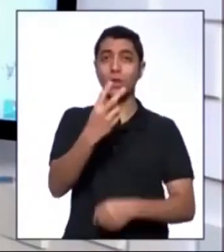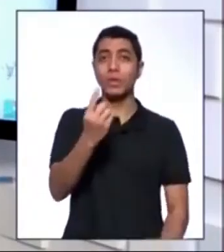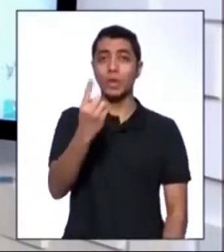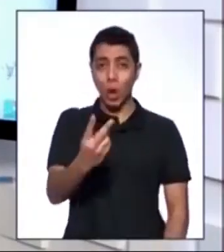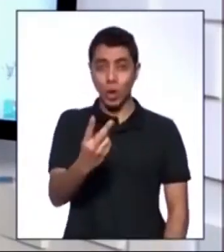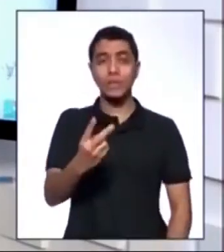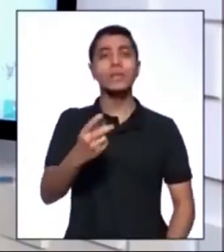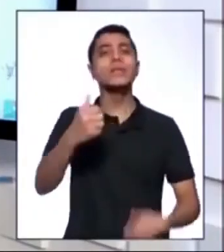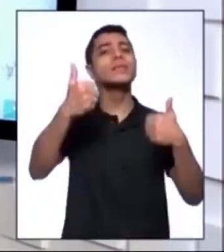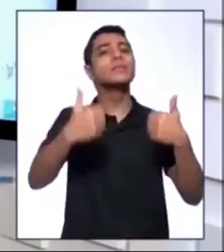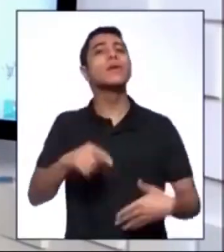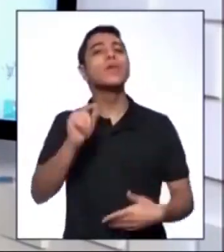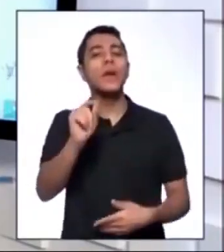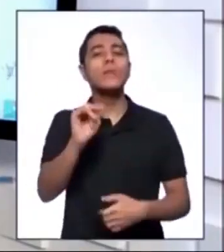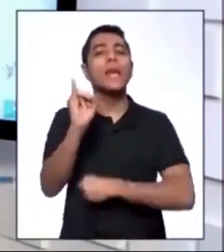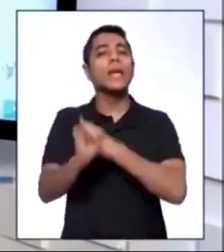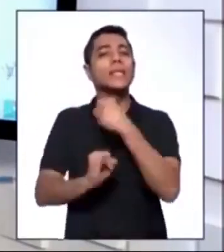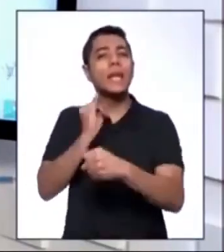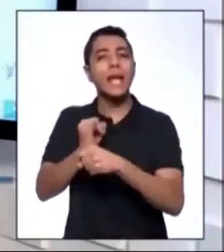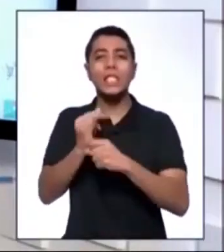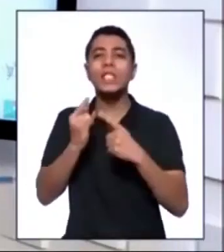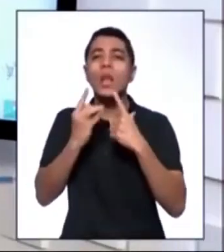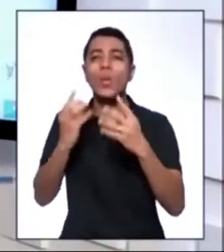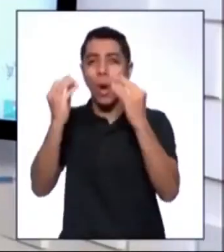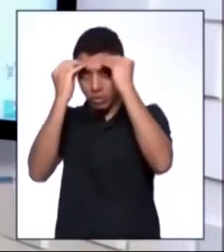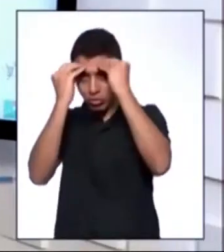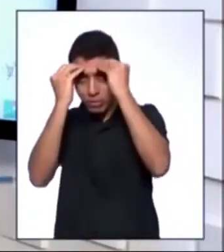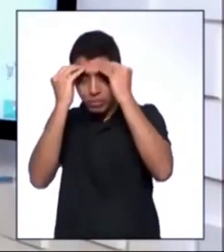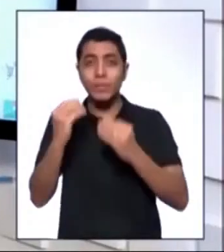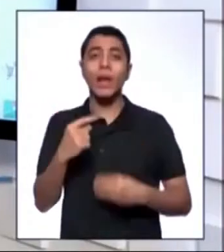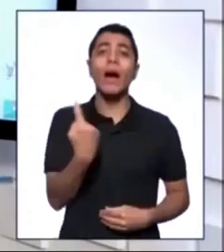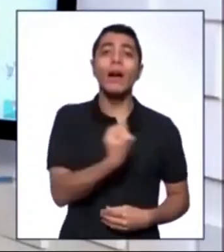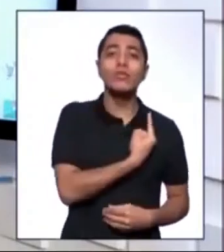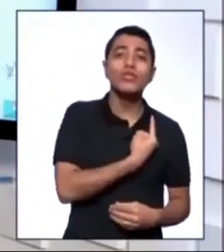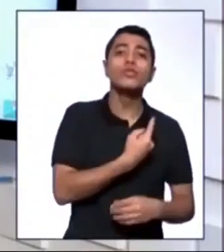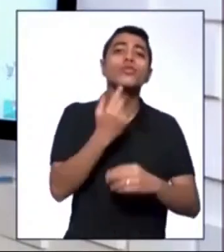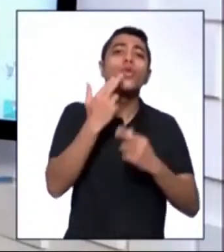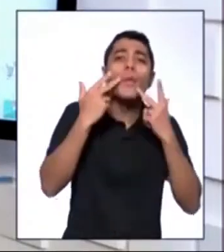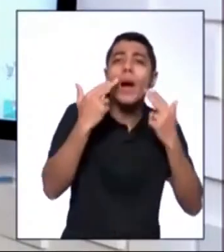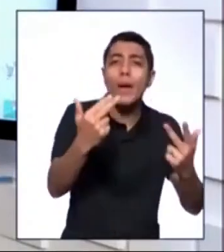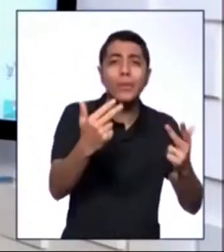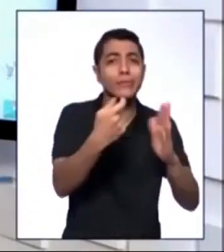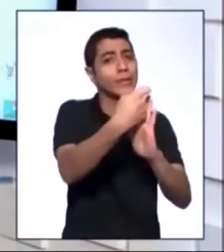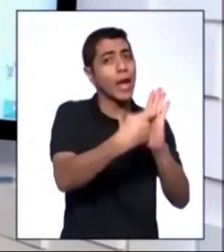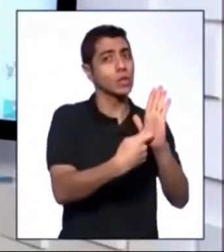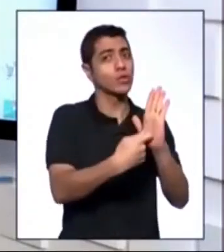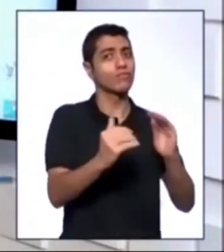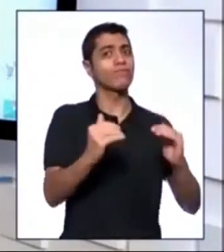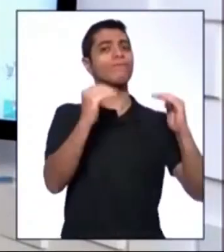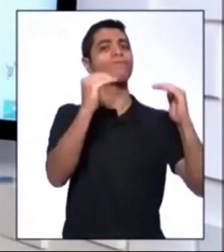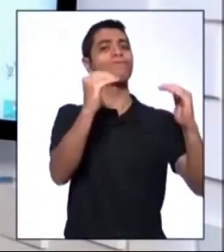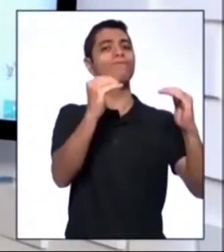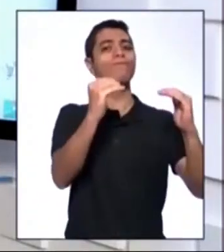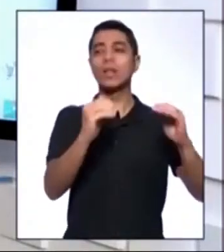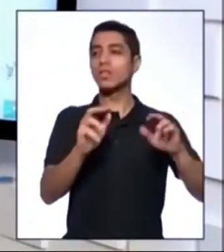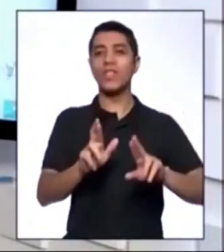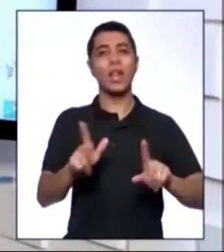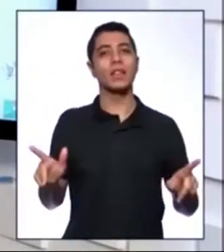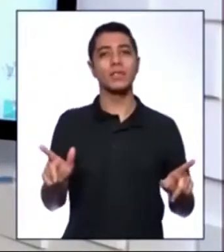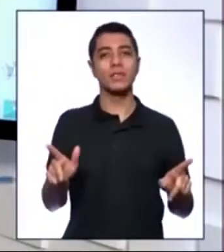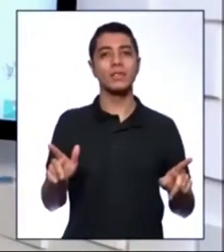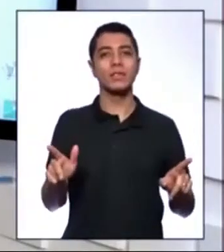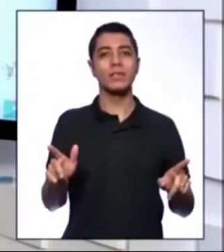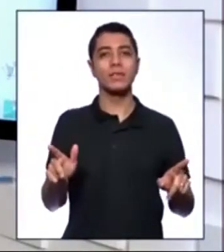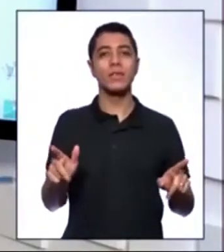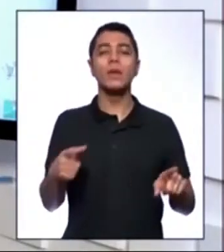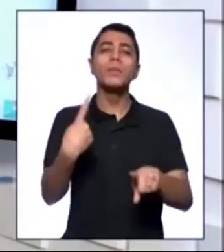internet utiliza ser um pouco diferente da linguagem que a gente propõe para os textos formais. Então, esse texto aqui está